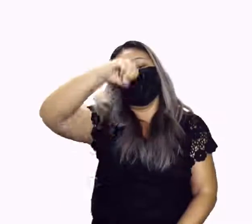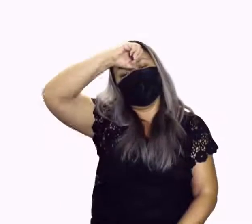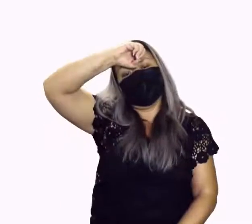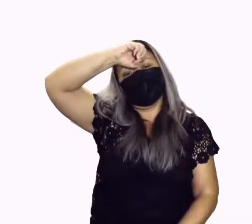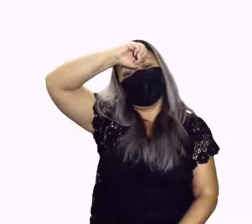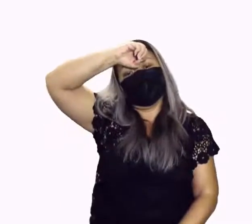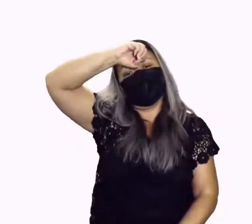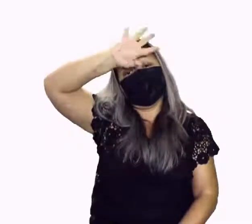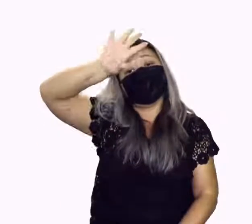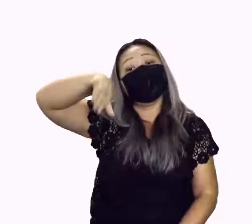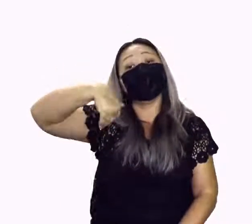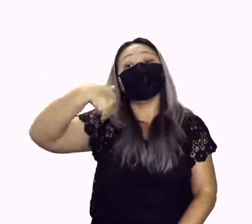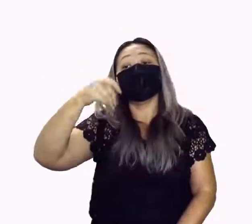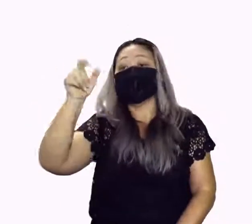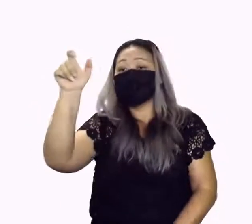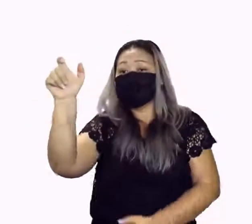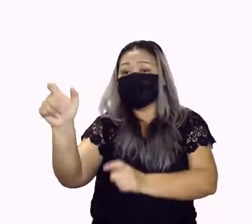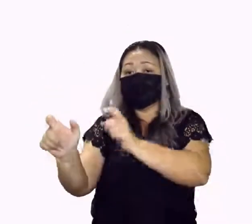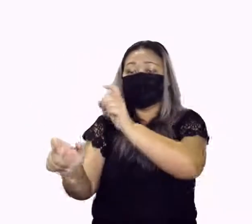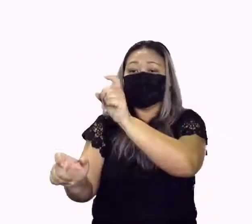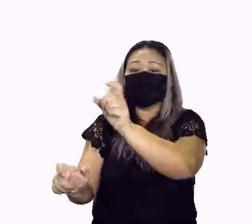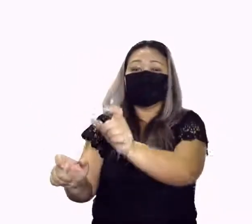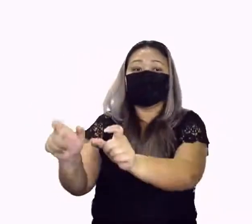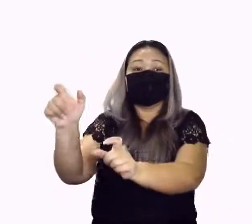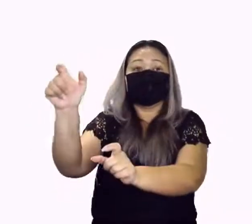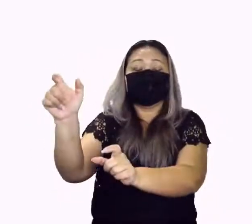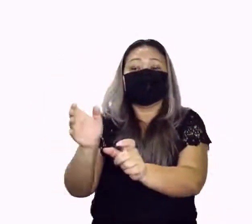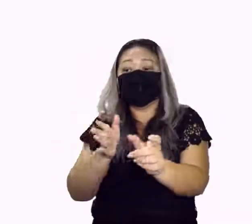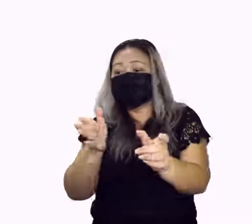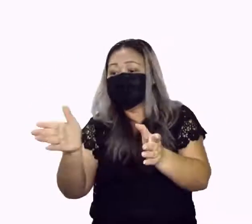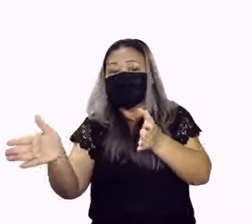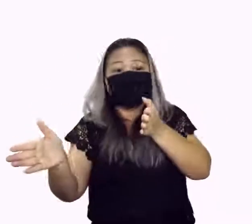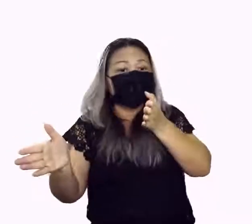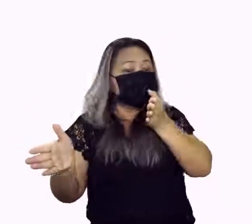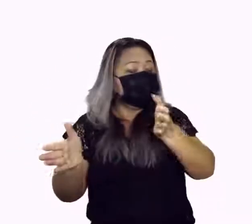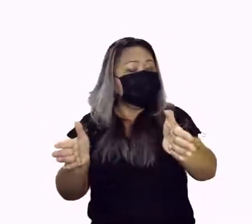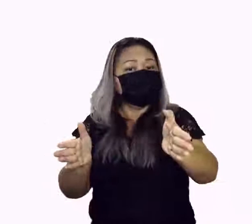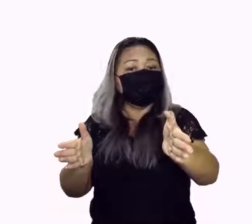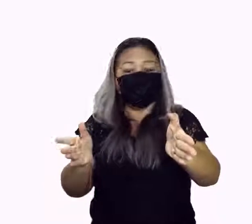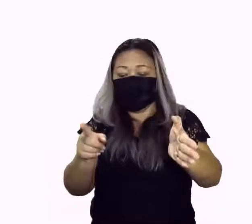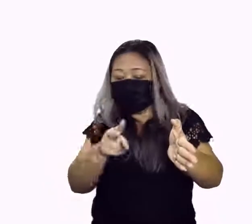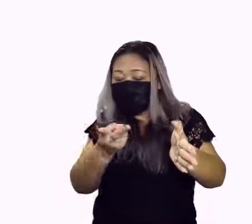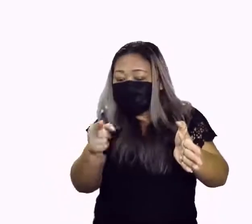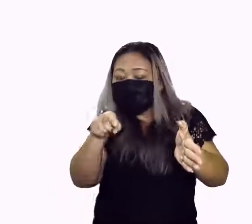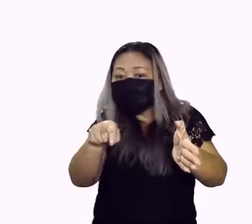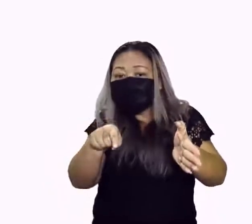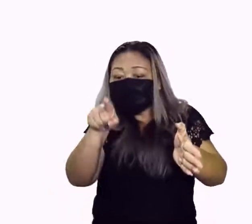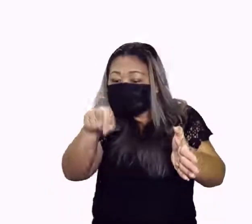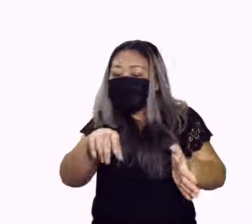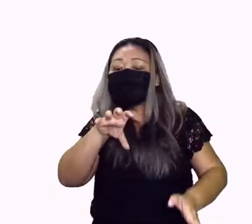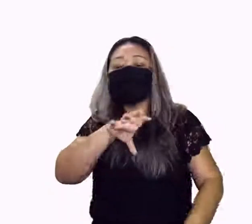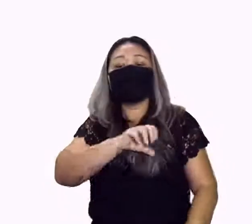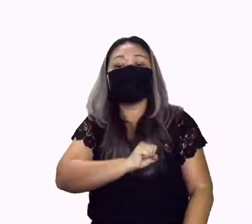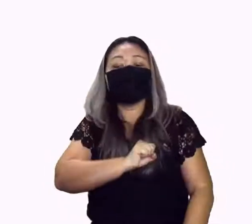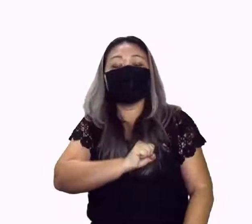ignorantes? São os que estão entre esses dois extremos. E um deles seria o amor.